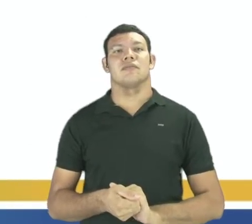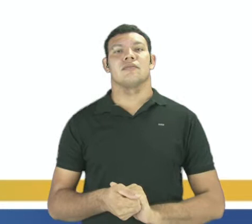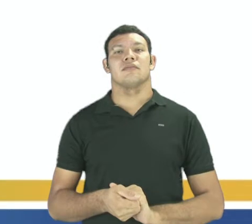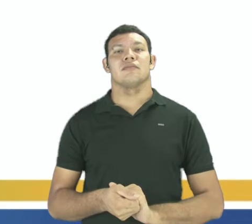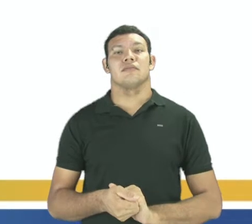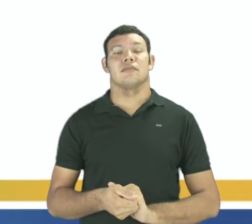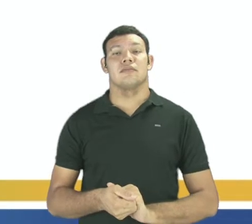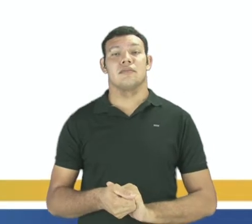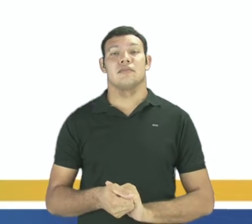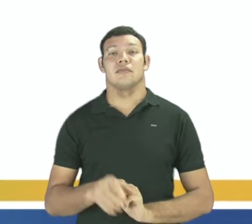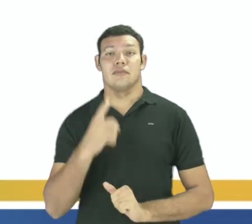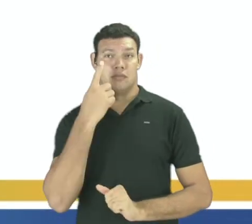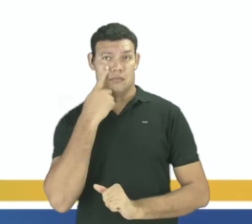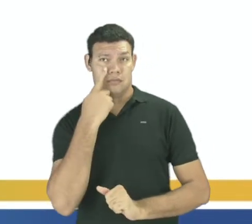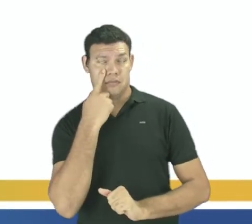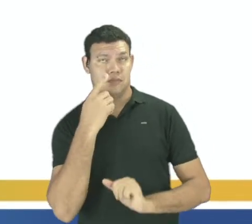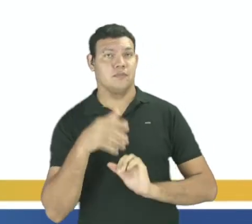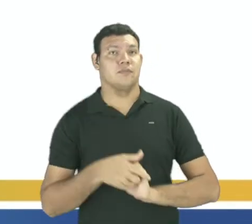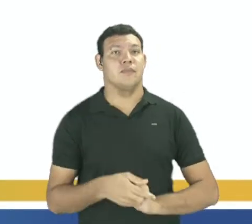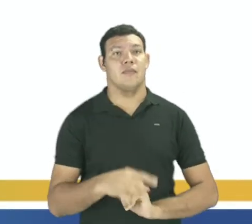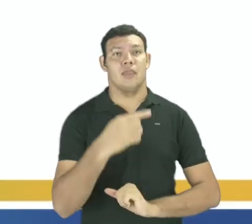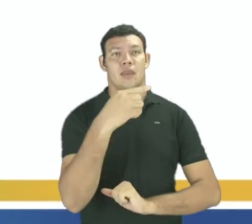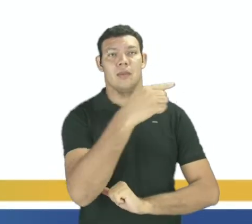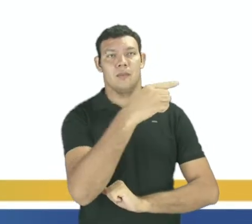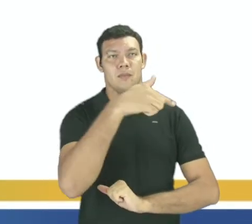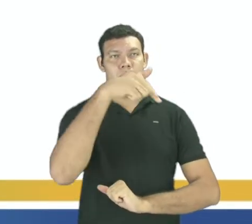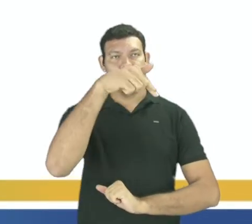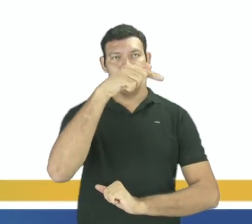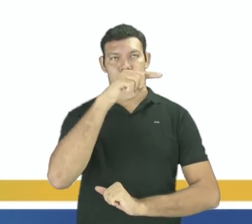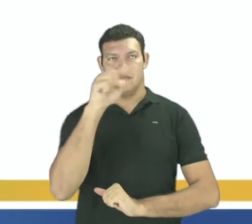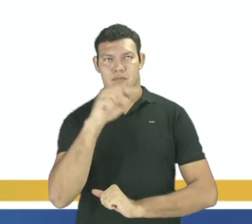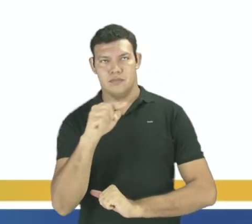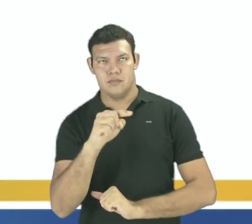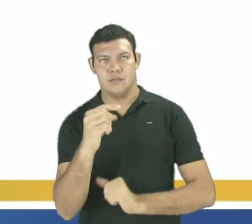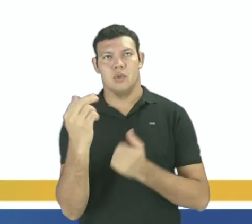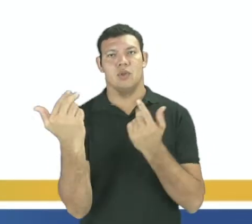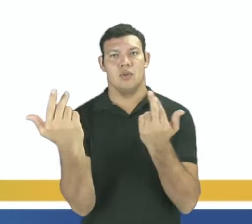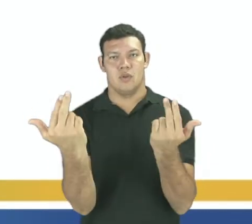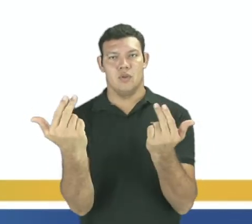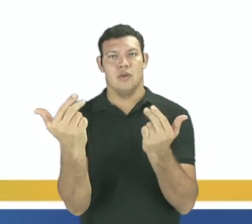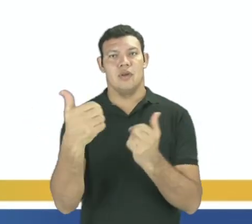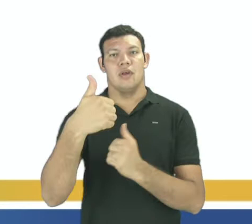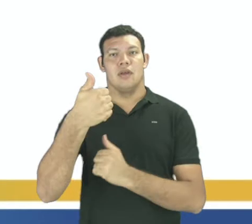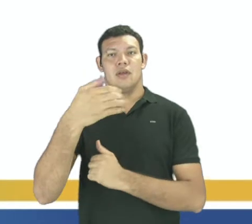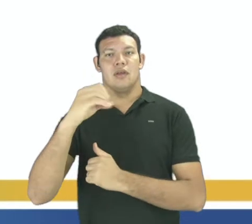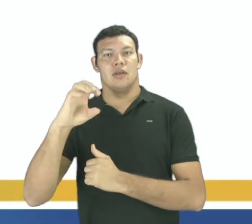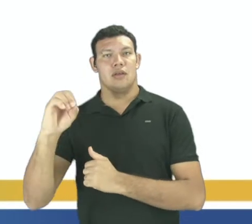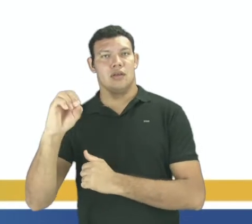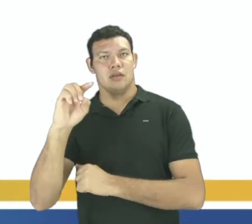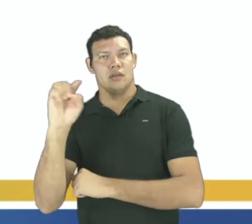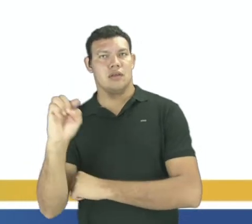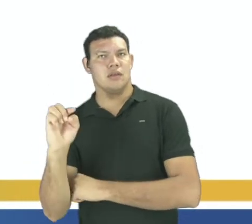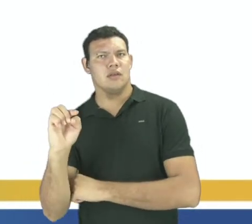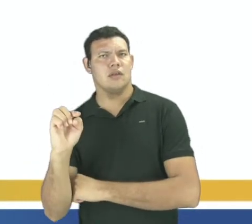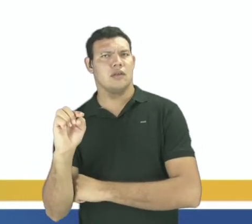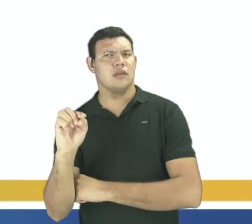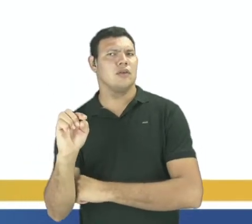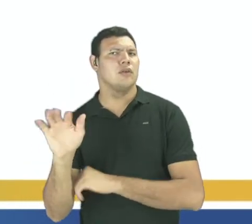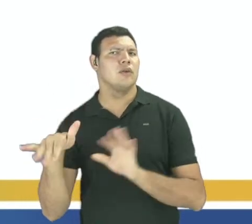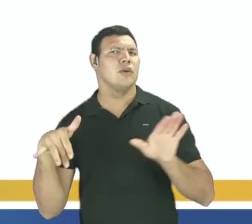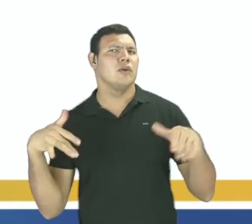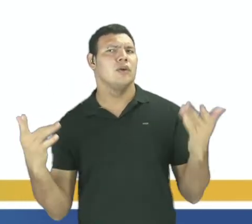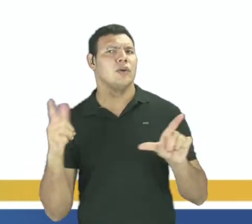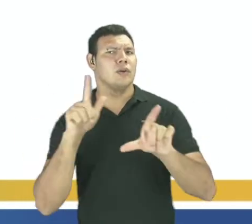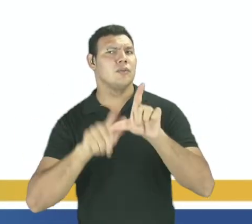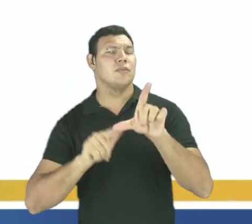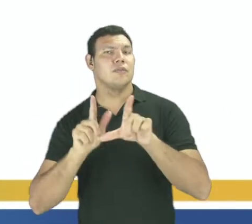Quando aparecer, por exemplo, menos 7z é semelhante a 100z. Qual é a parte literal